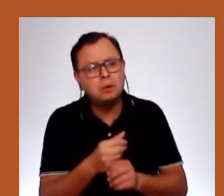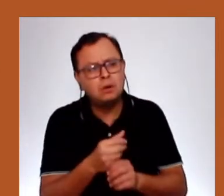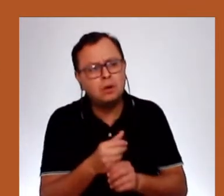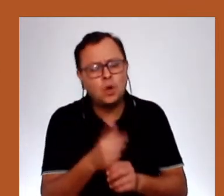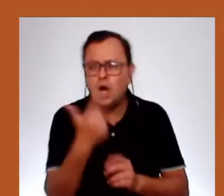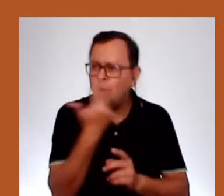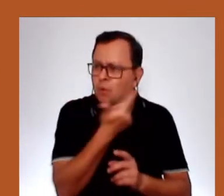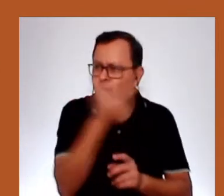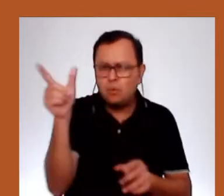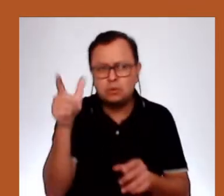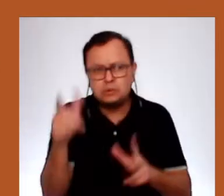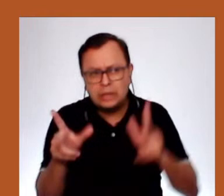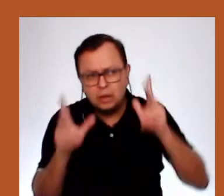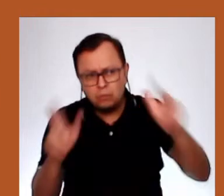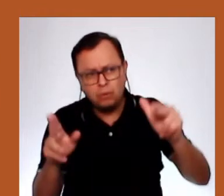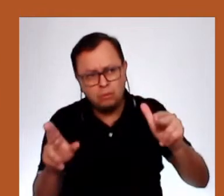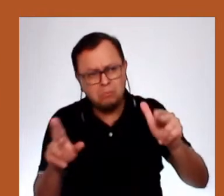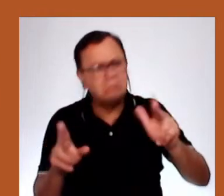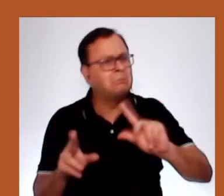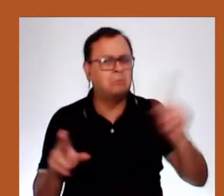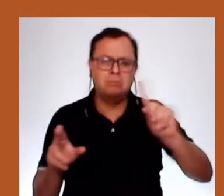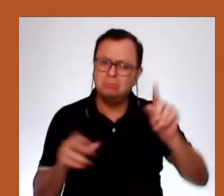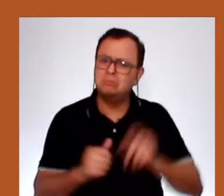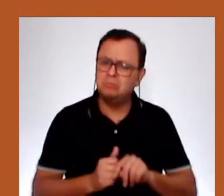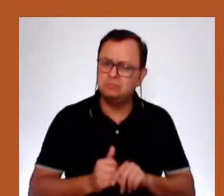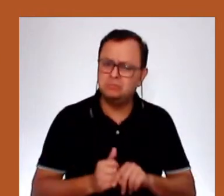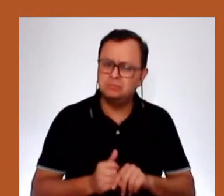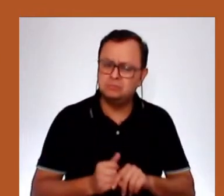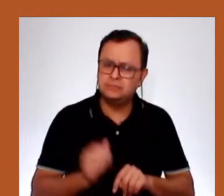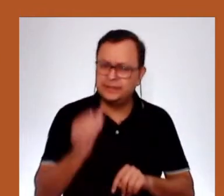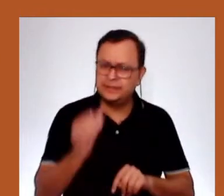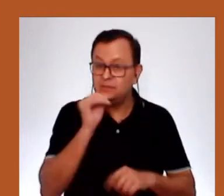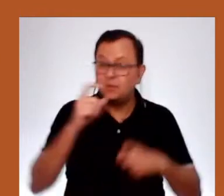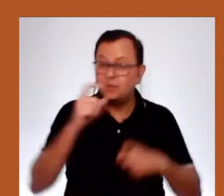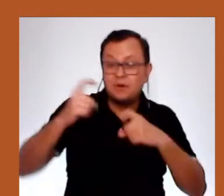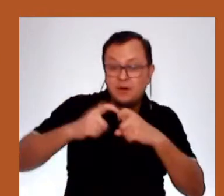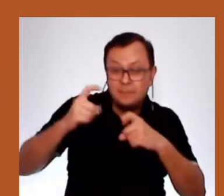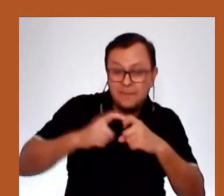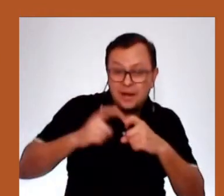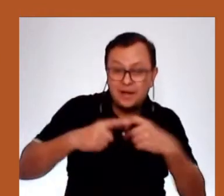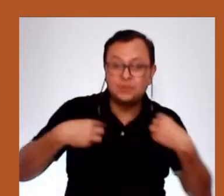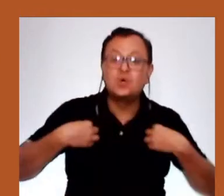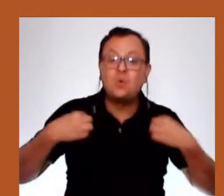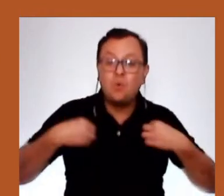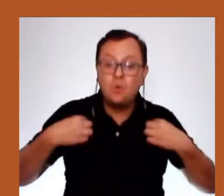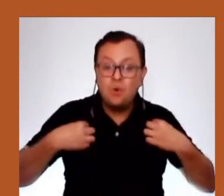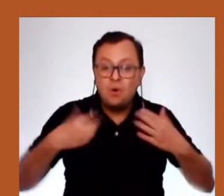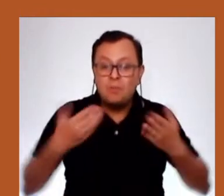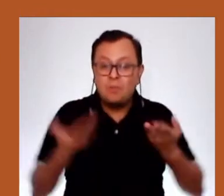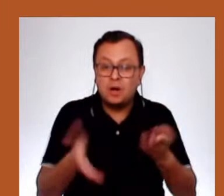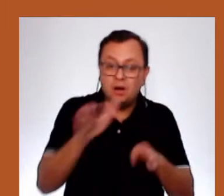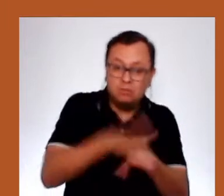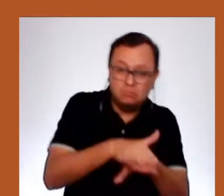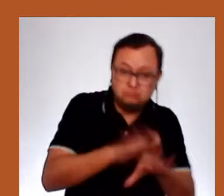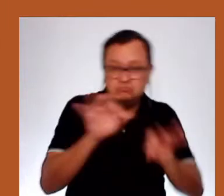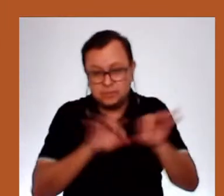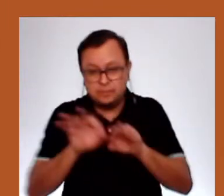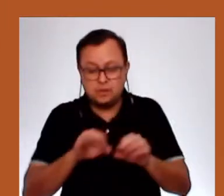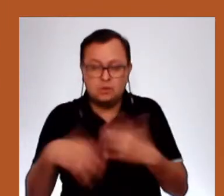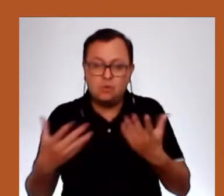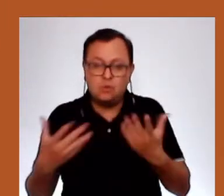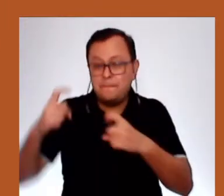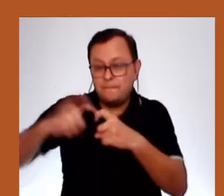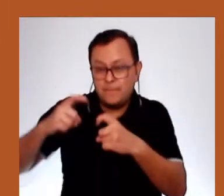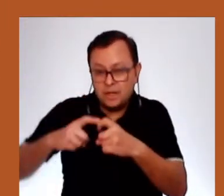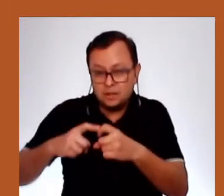Então, médico separando roupa na rouparia, médico dando banho em paciente.